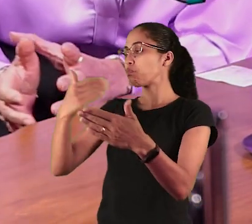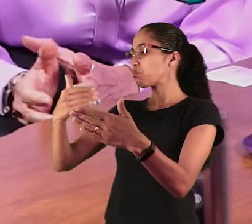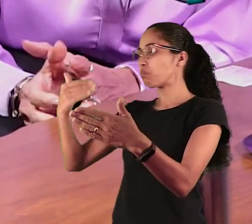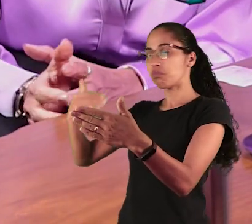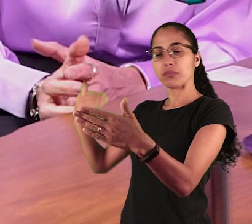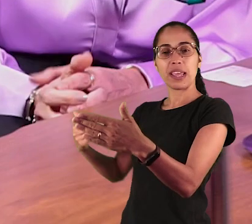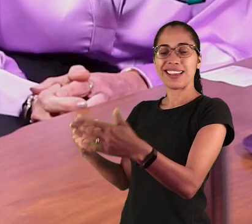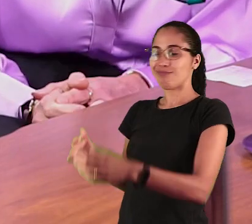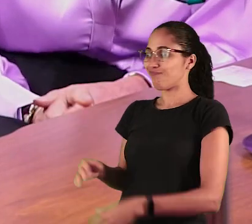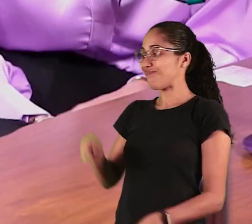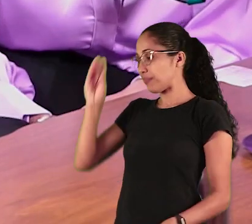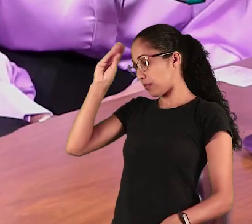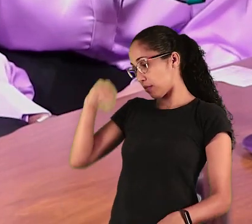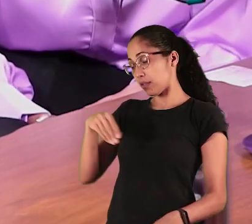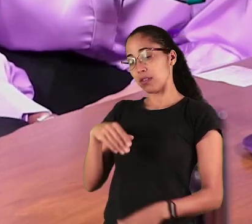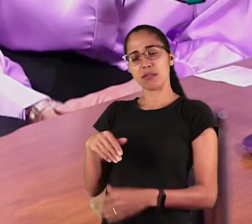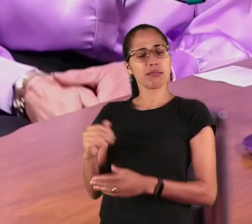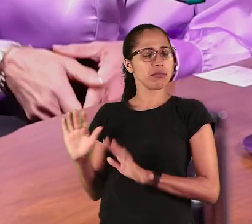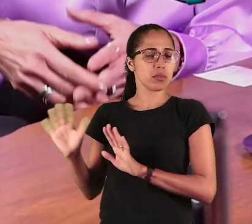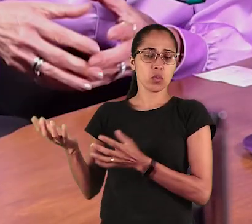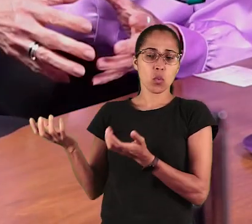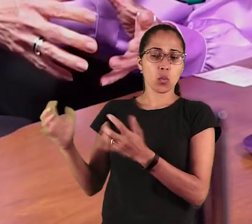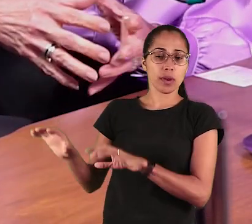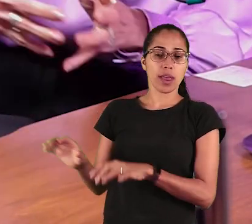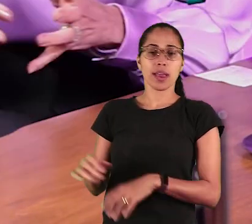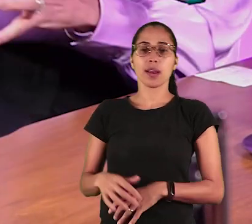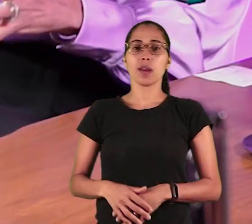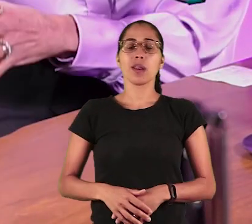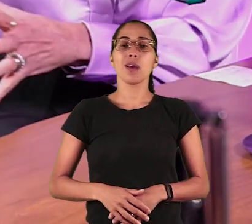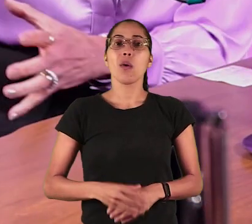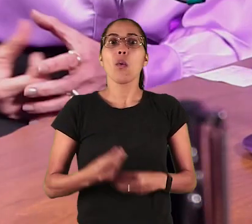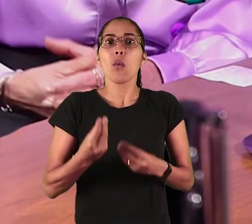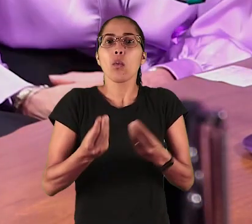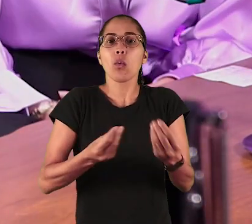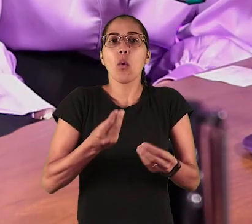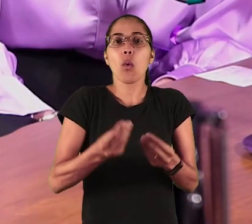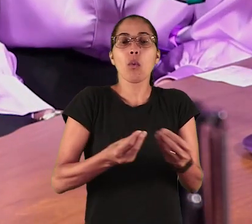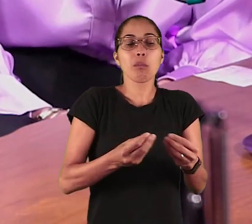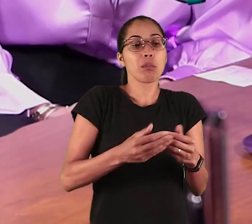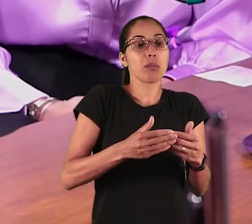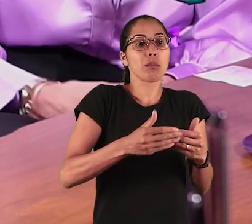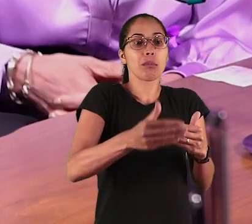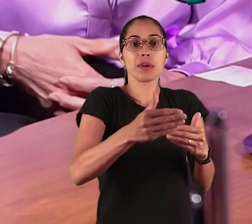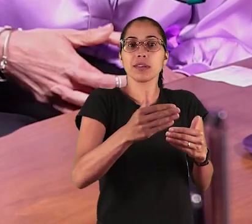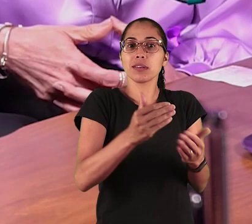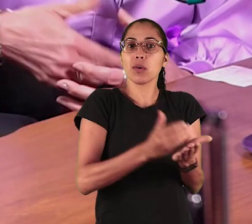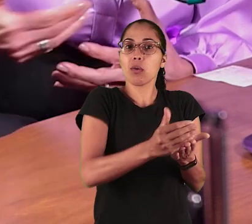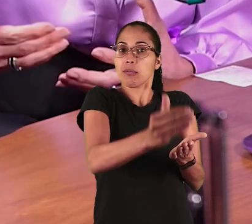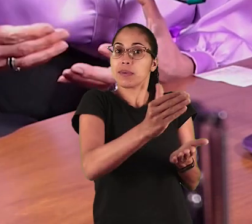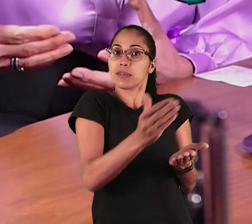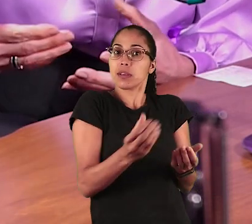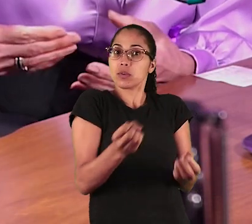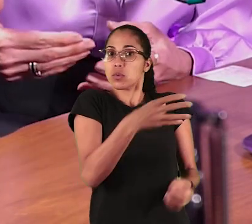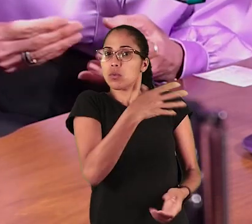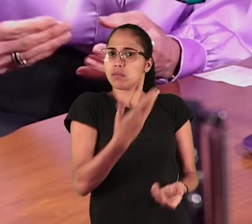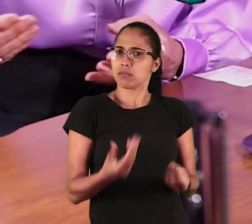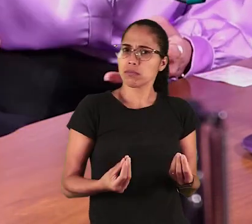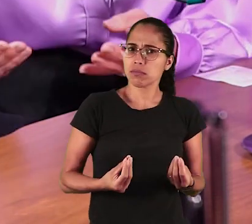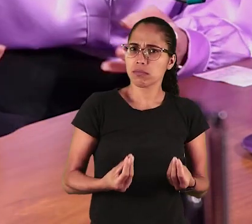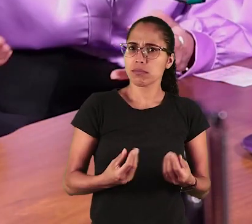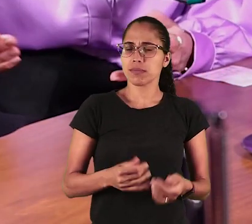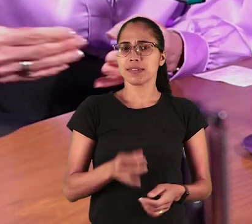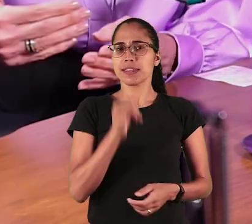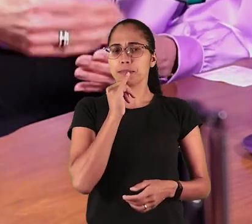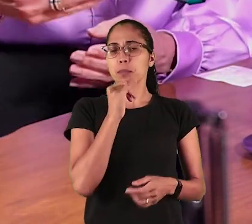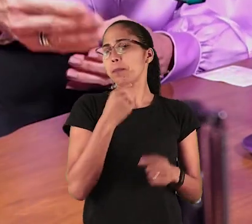ia deixar tudo isso para trás e onde eu ia conseguir de fato reconstruir isso de novo eu já